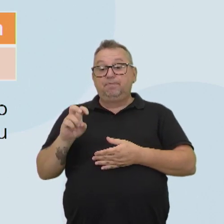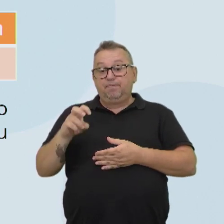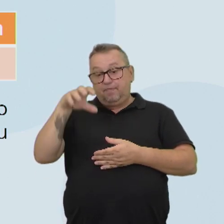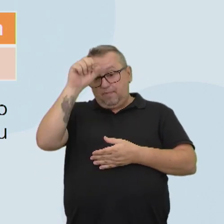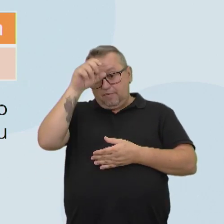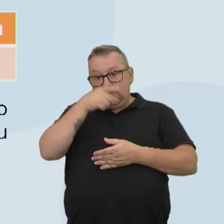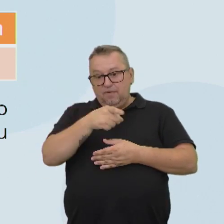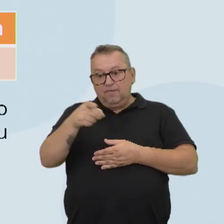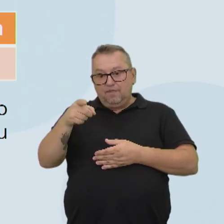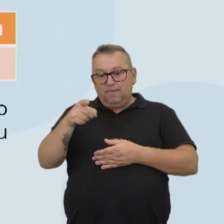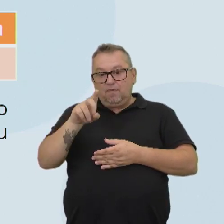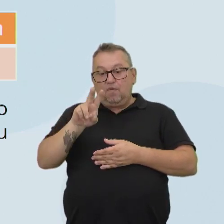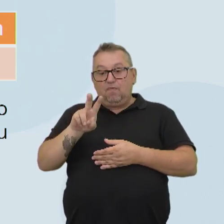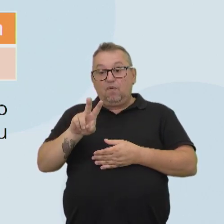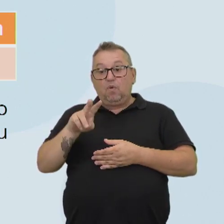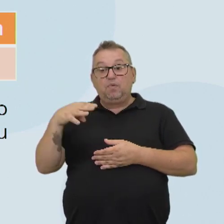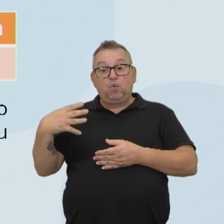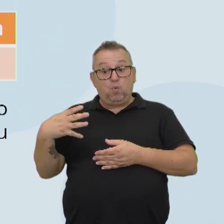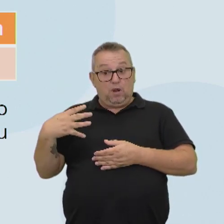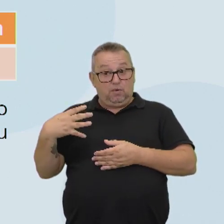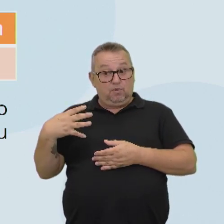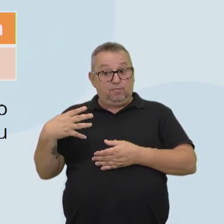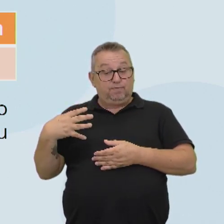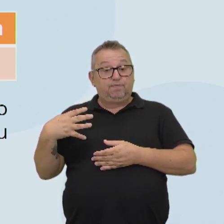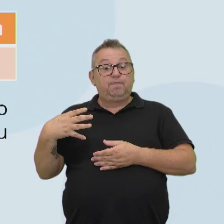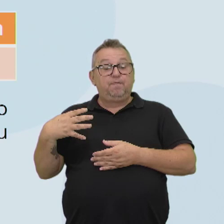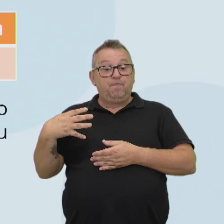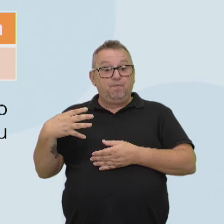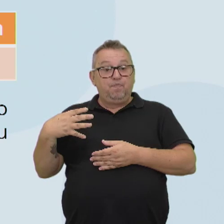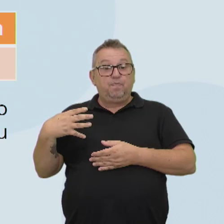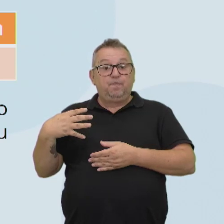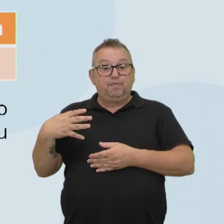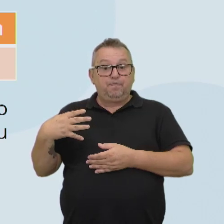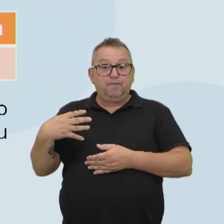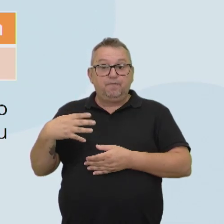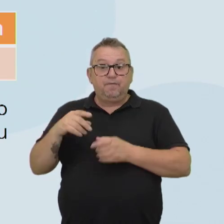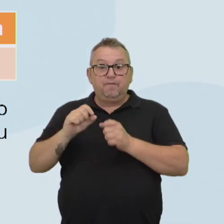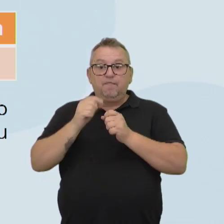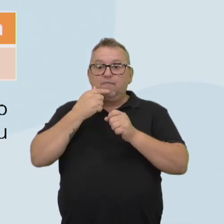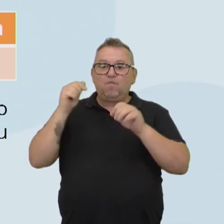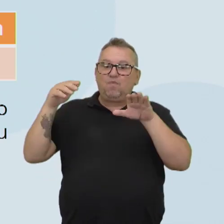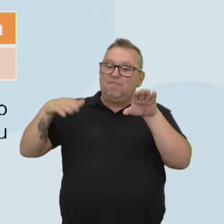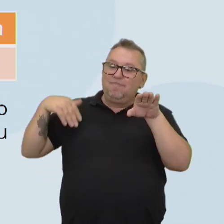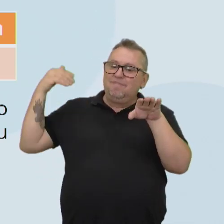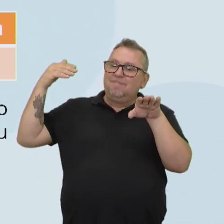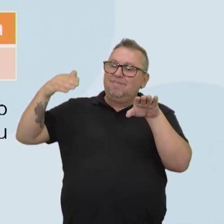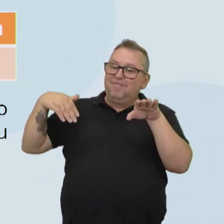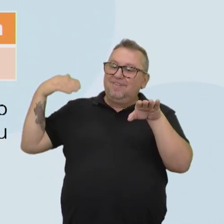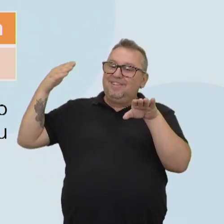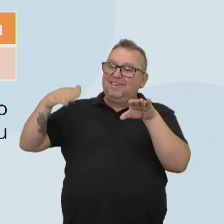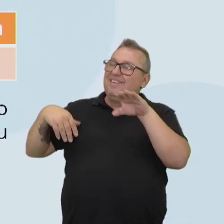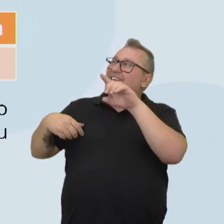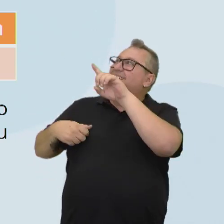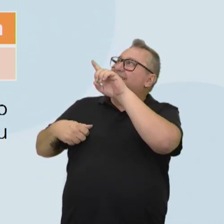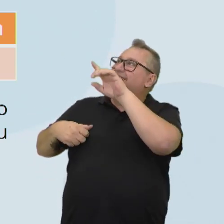Aprender de Vocês, volume 4. Tá assim, ó. O Osmar colocou aqui uma figura de um nadador, né? Bonito aí, né? O cara Legal, tá né?